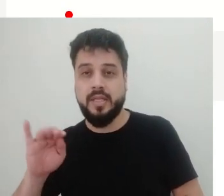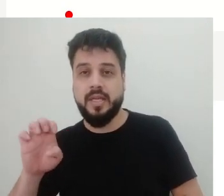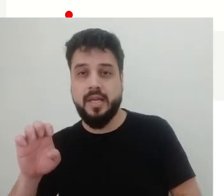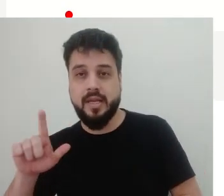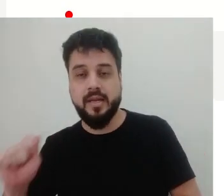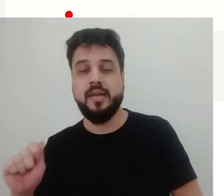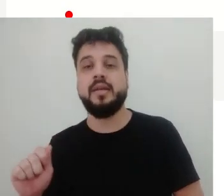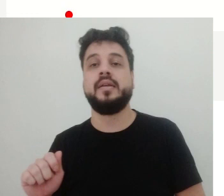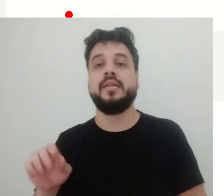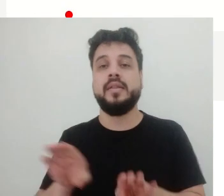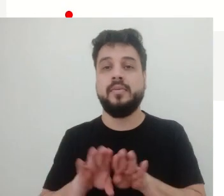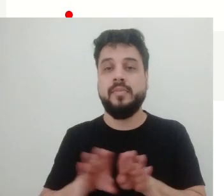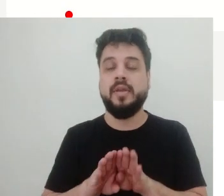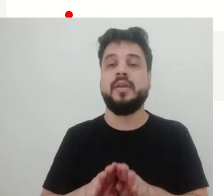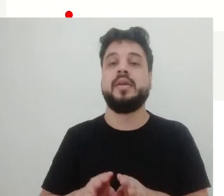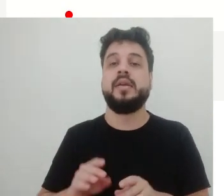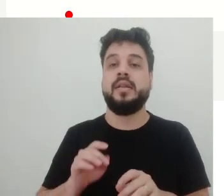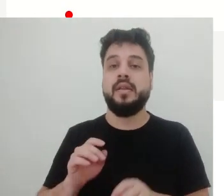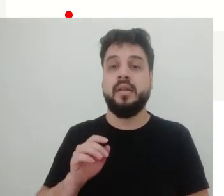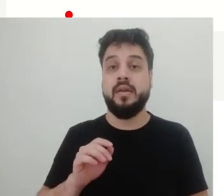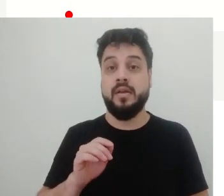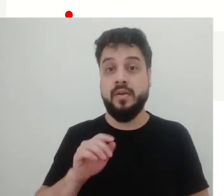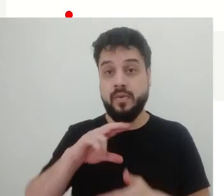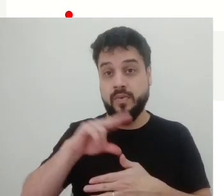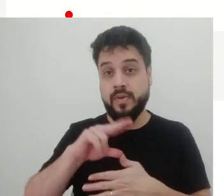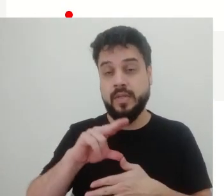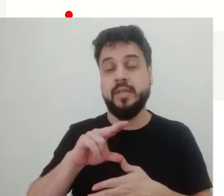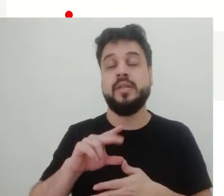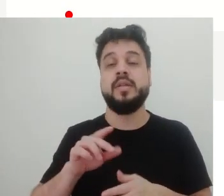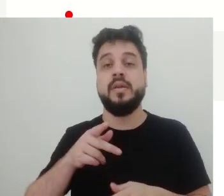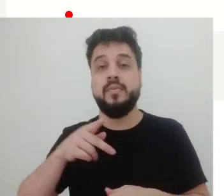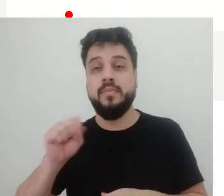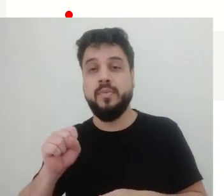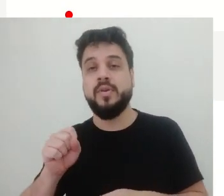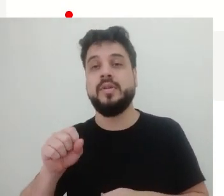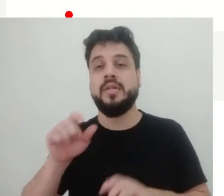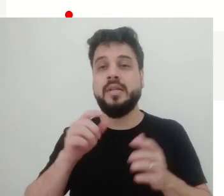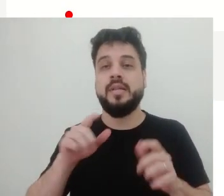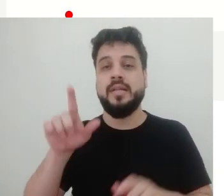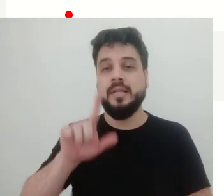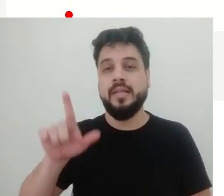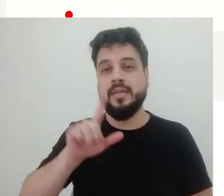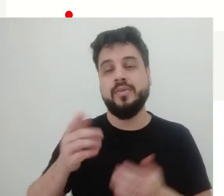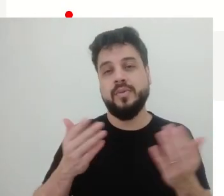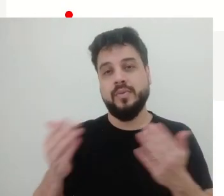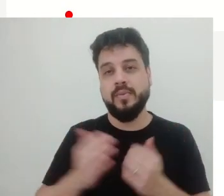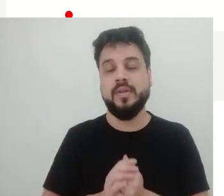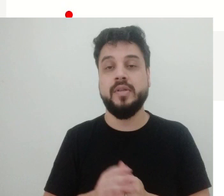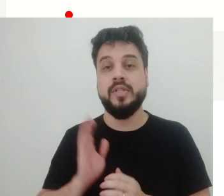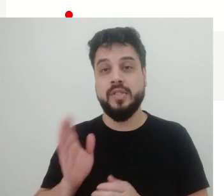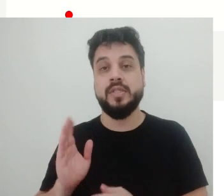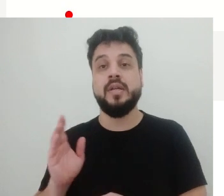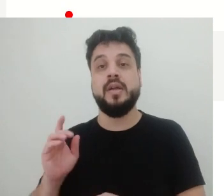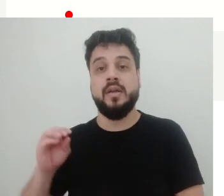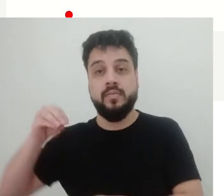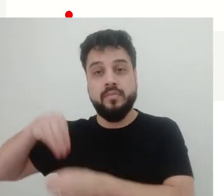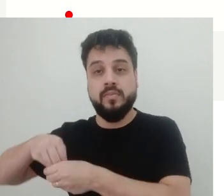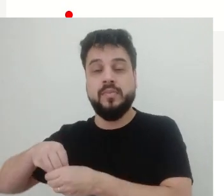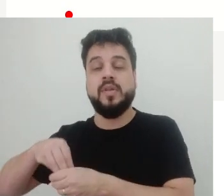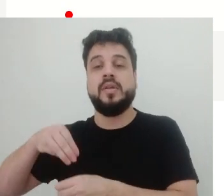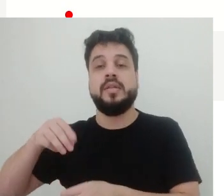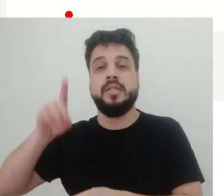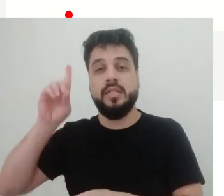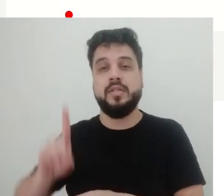Comissão de Direitos Humanos da Associação Brasileira de Antropologia. Bem-vindo, professor Andréa, passo a